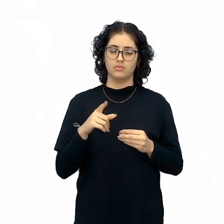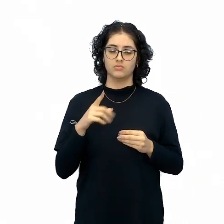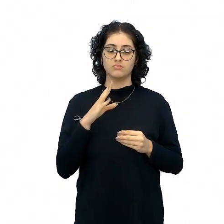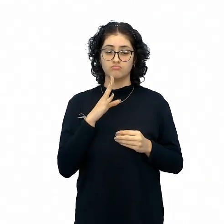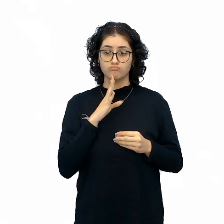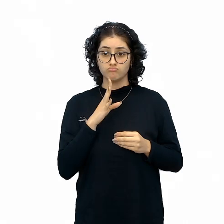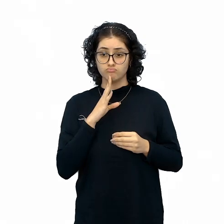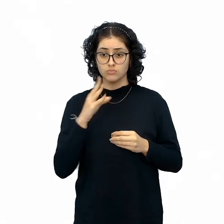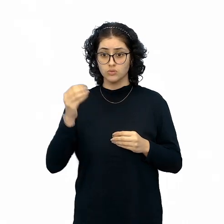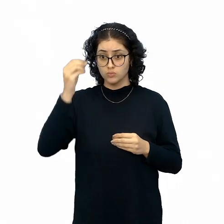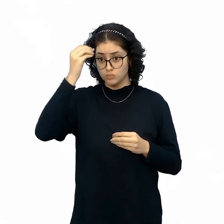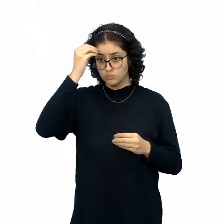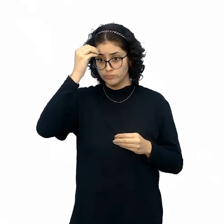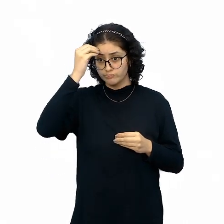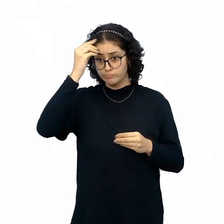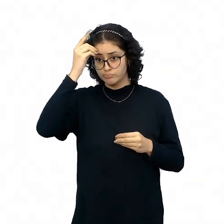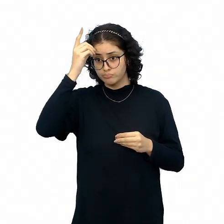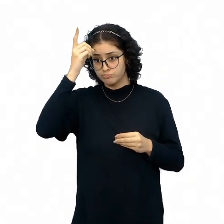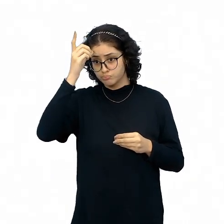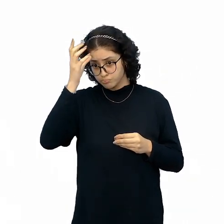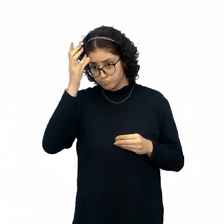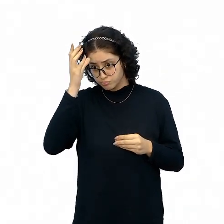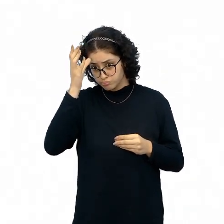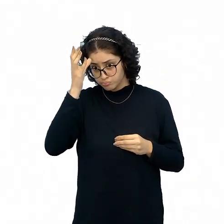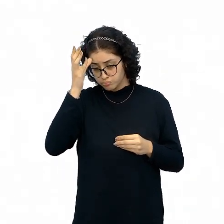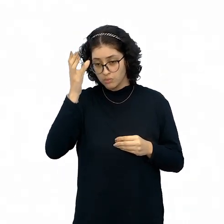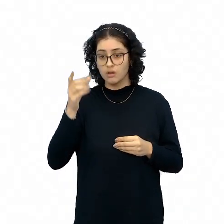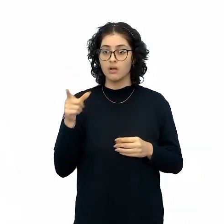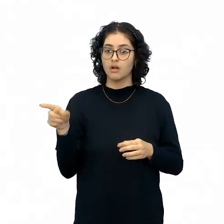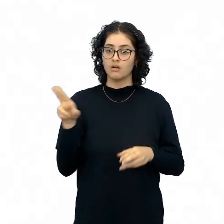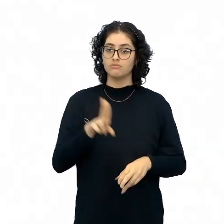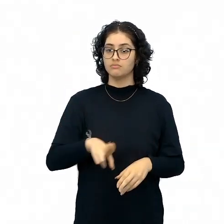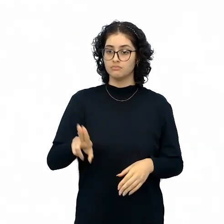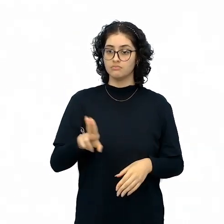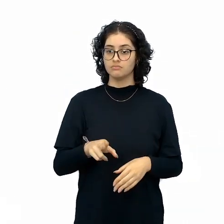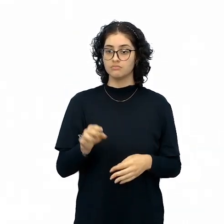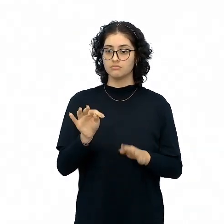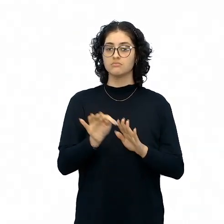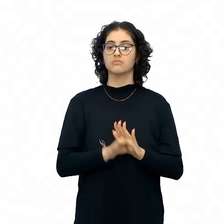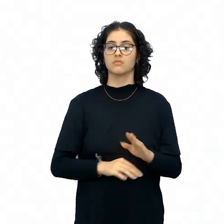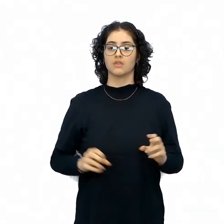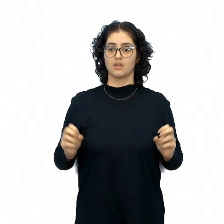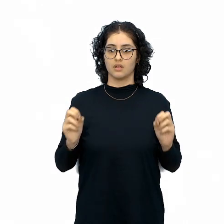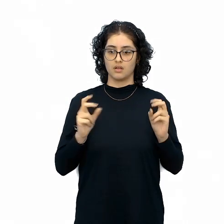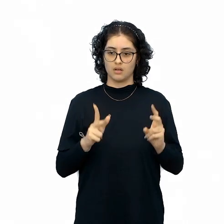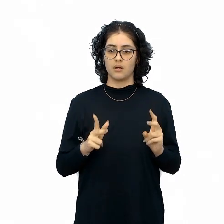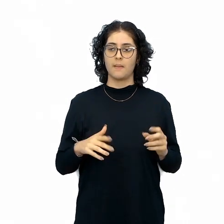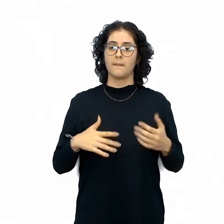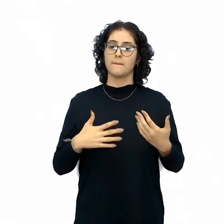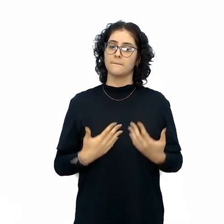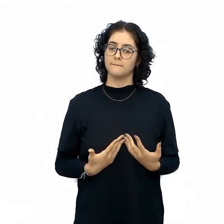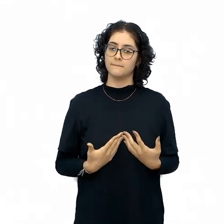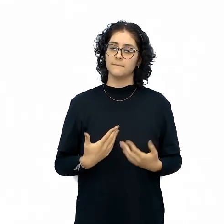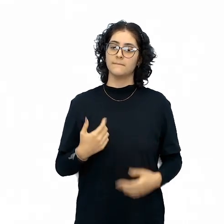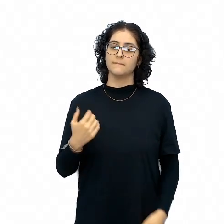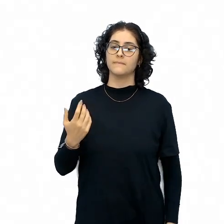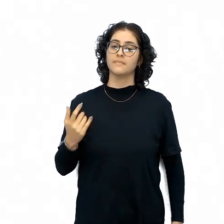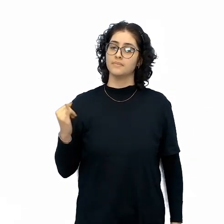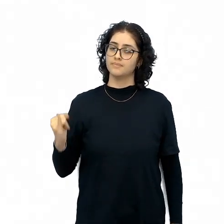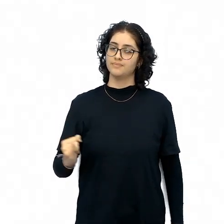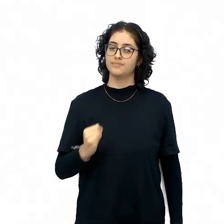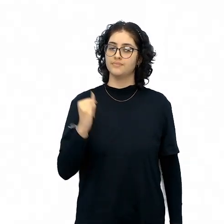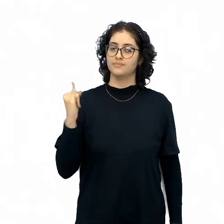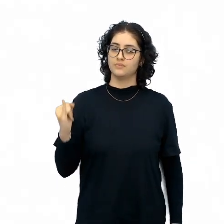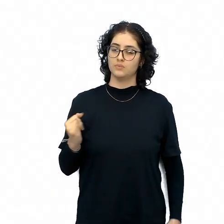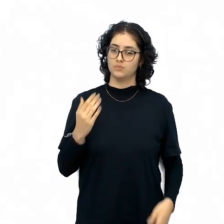conhecimentos adquiridos no decorrer da sequência para a elaboração desse texto, ok? E para isso nós chamamos a atenção da importância